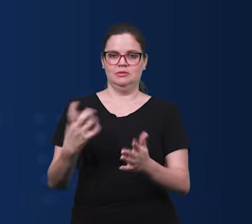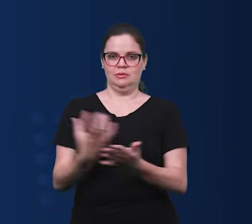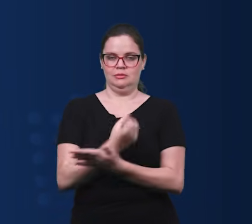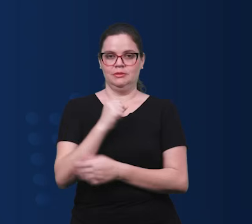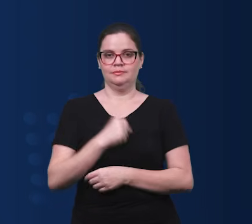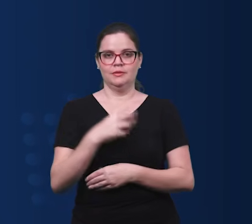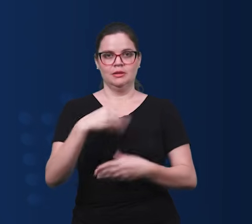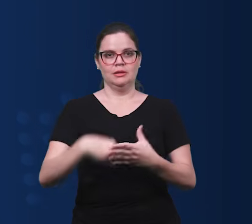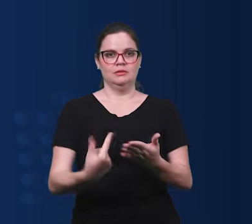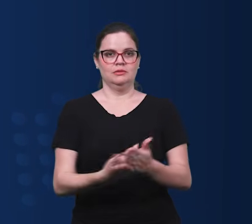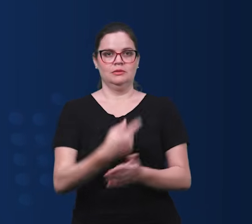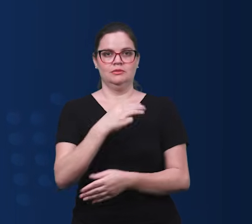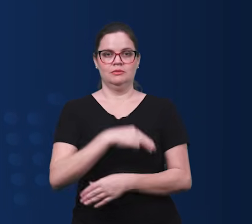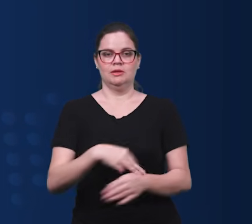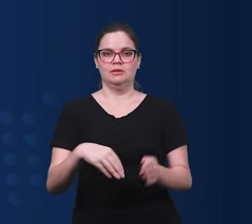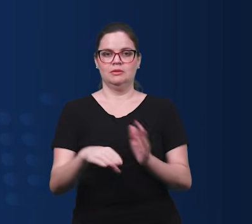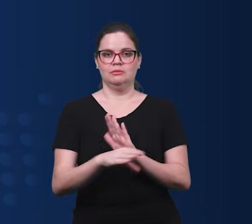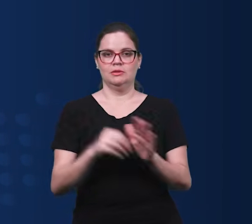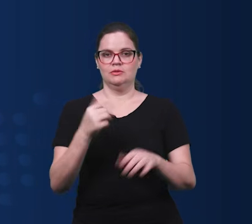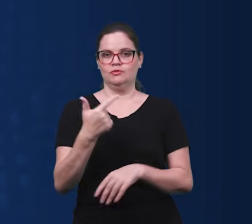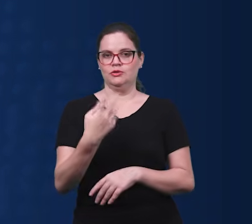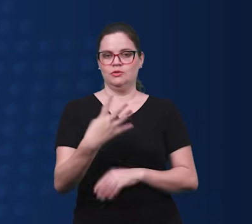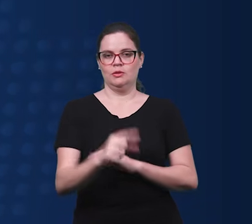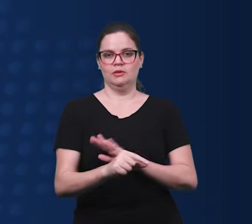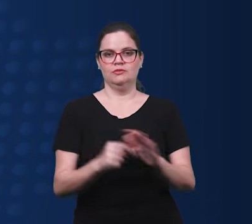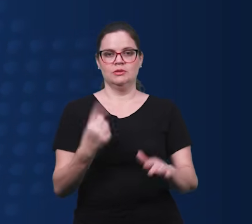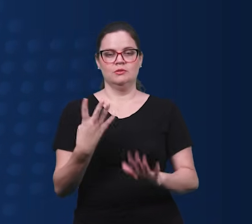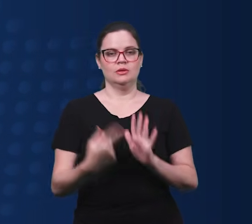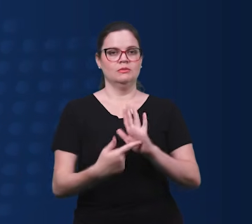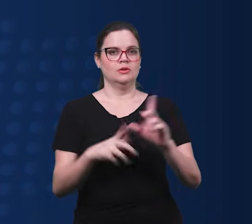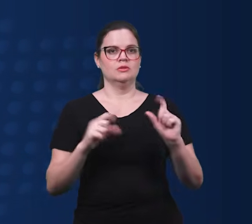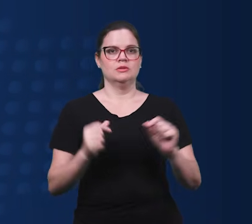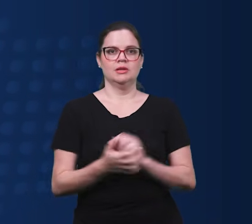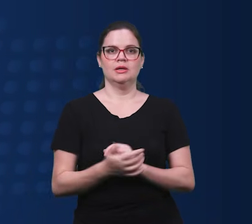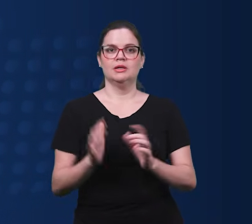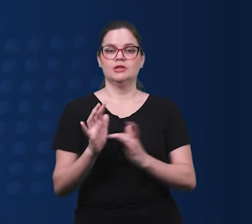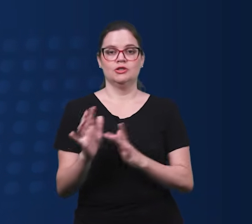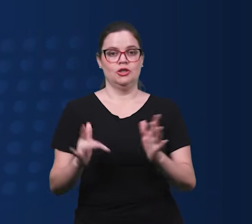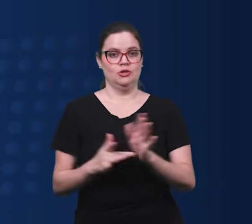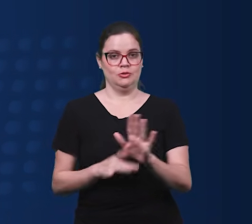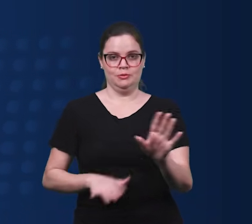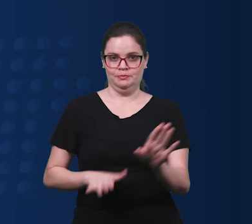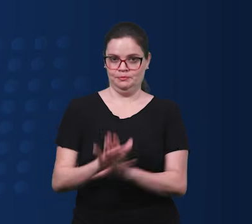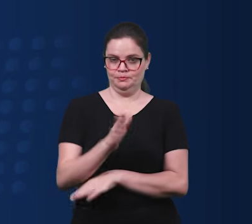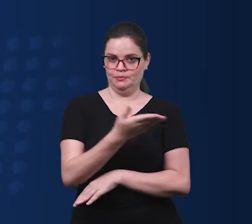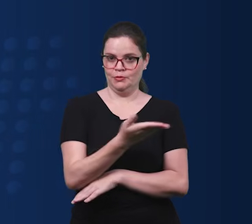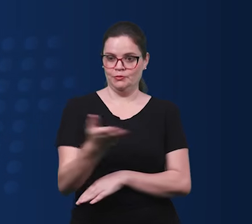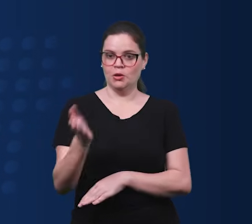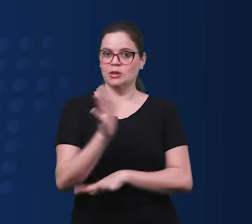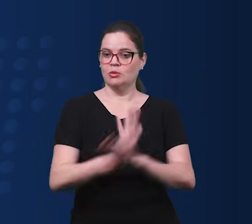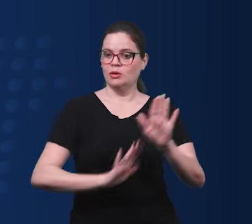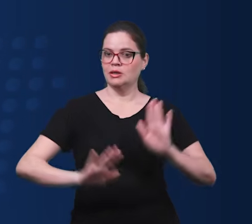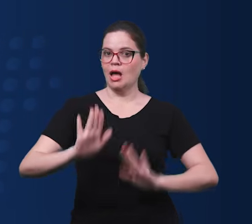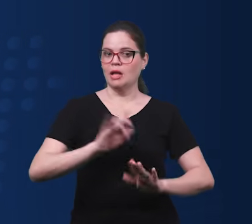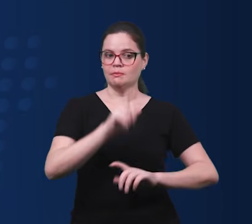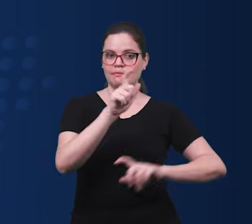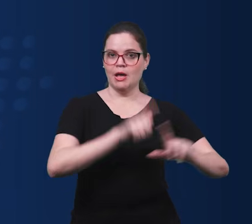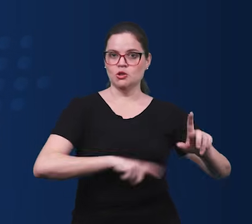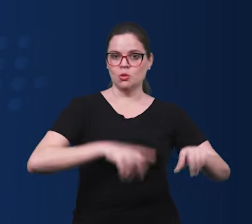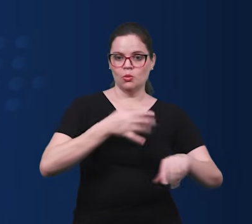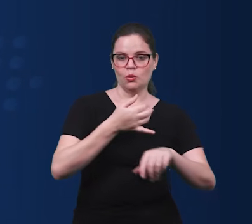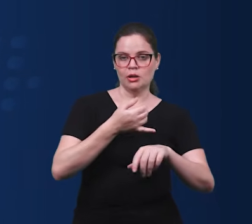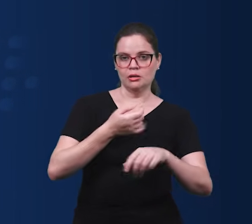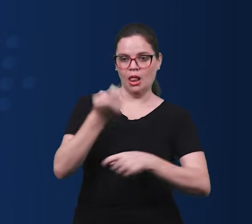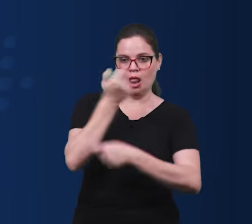fiel. Mateus 24:4 diz assim, Jesus respondendo disse, acautelai-vos que ninguém vos